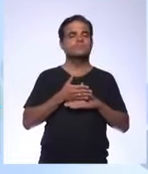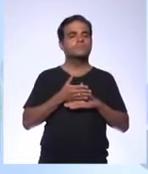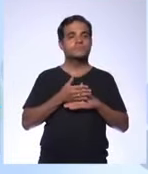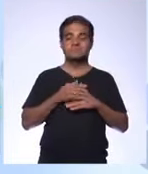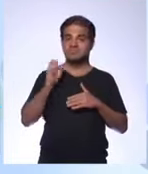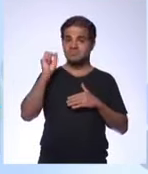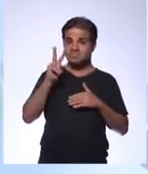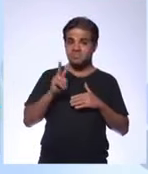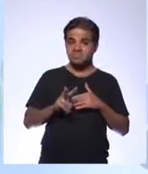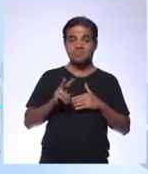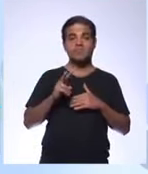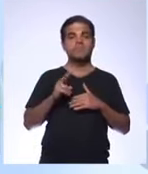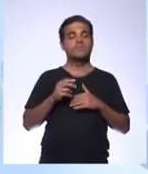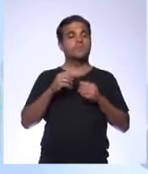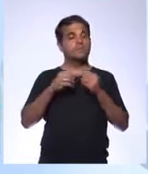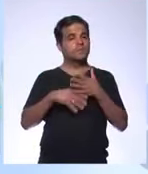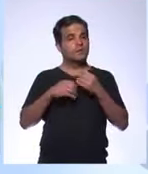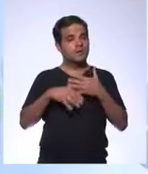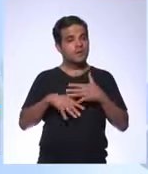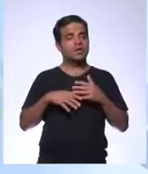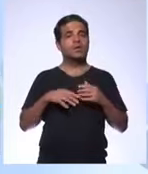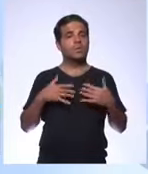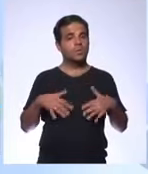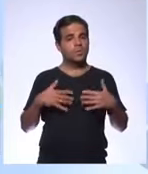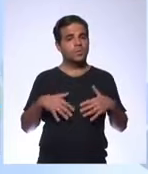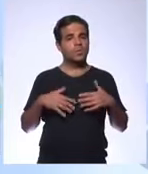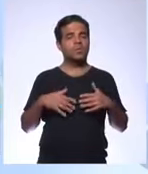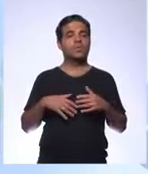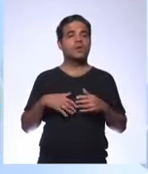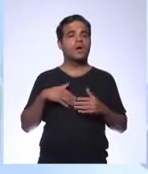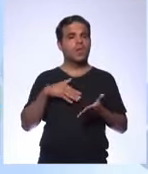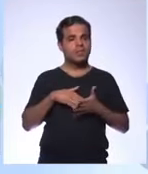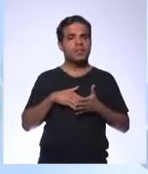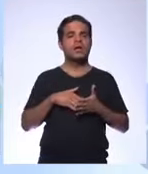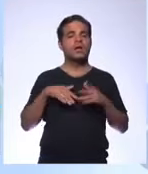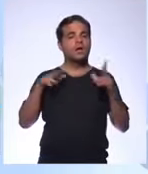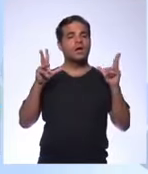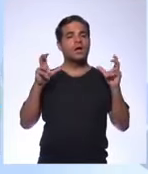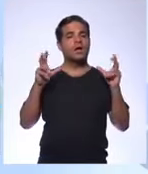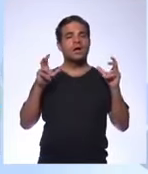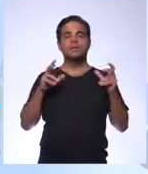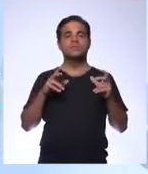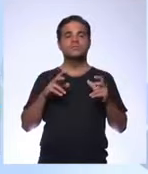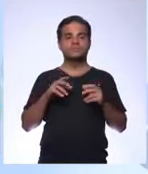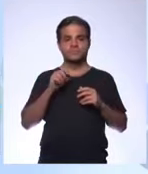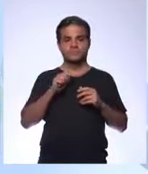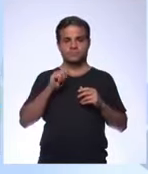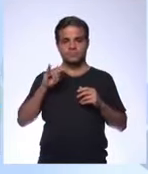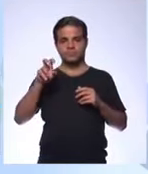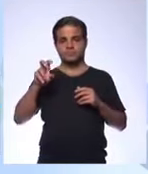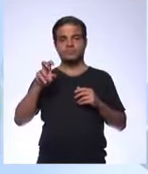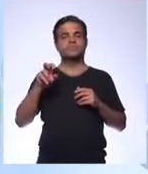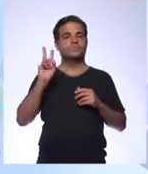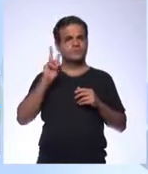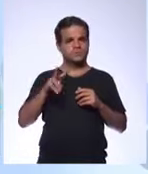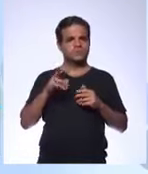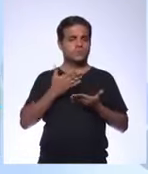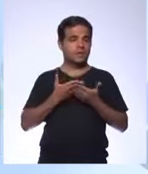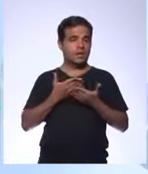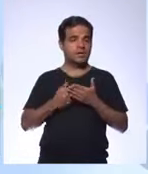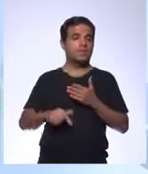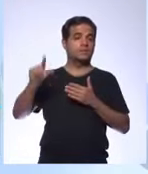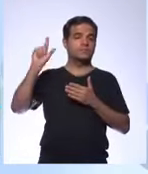pelo que eu também pude ver no nosso chat, é bem isso, né? Até em razão do AI-5, como nós vimos na aula